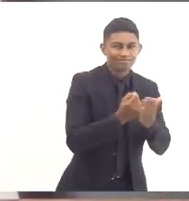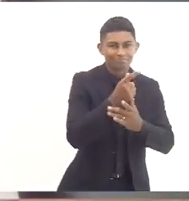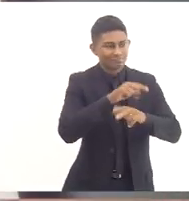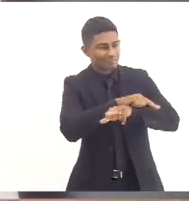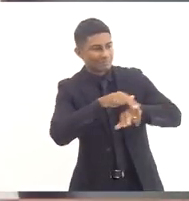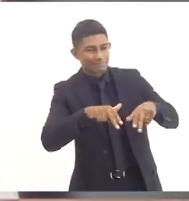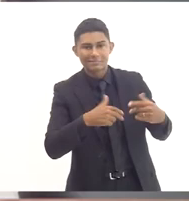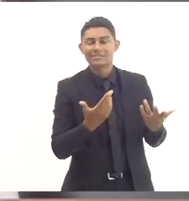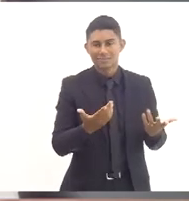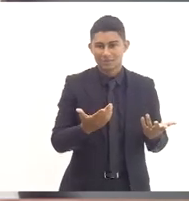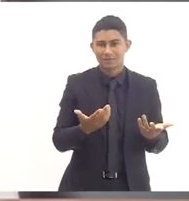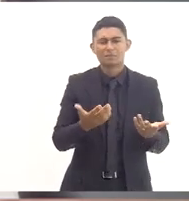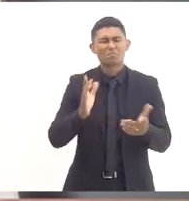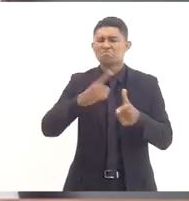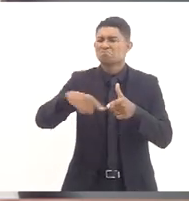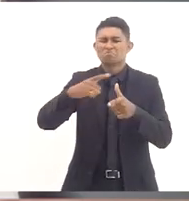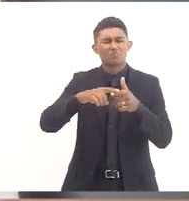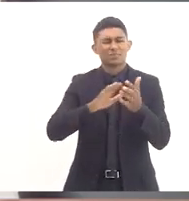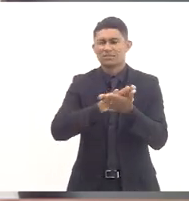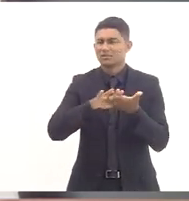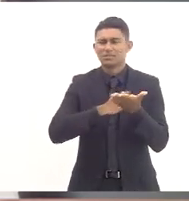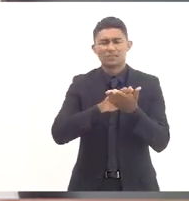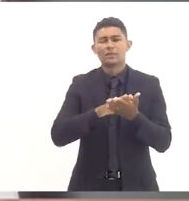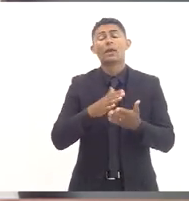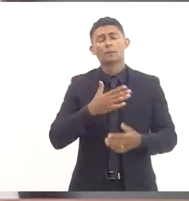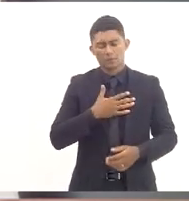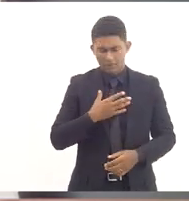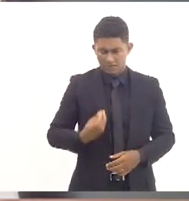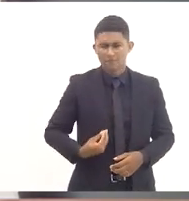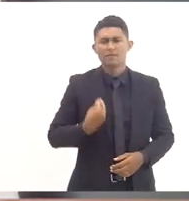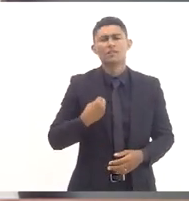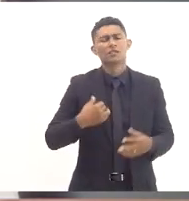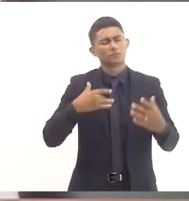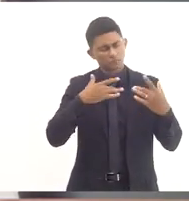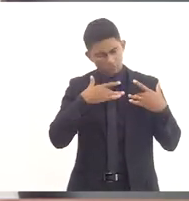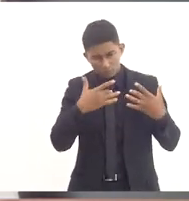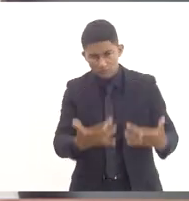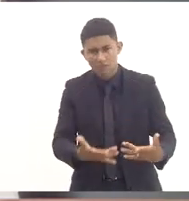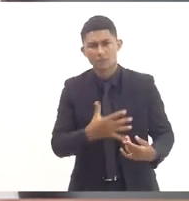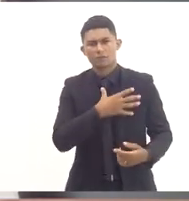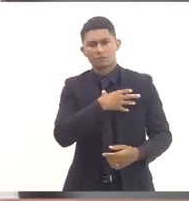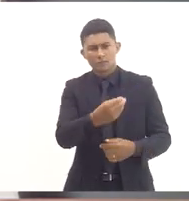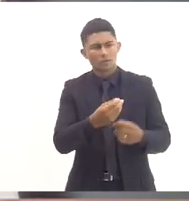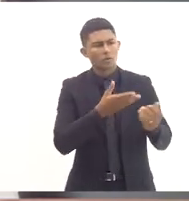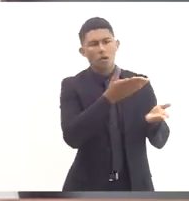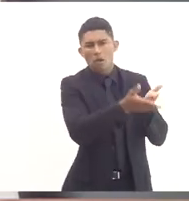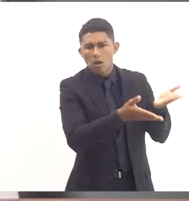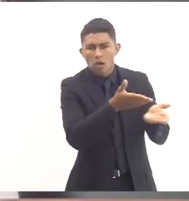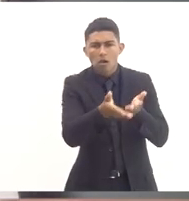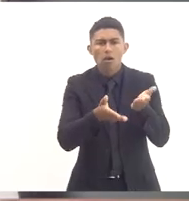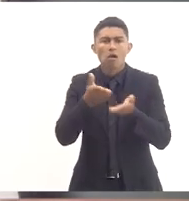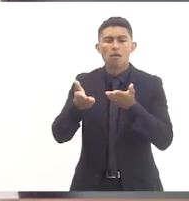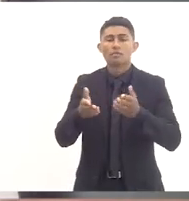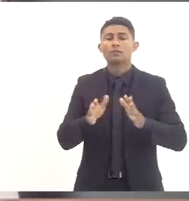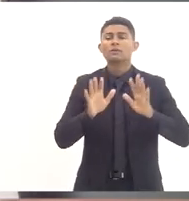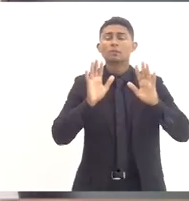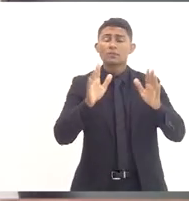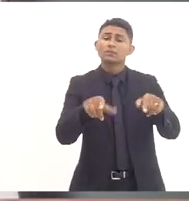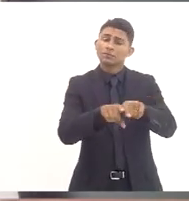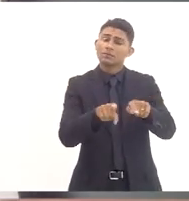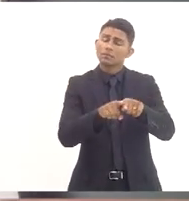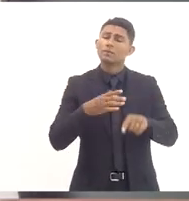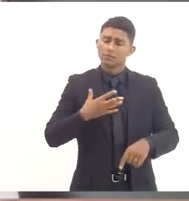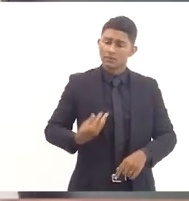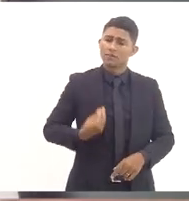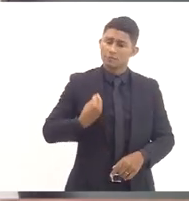eu sempre realmente dediquei muito a minha vida em prol dos meus filhos mas também nunca esqueci de viver